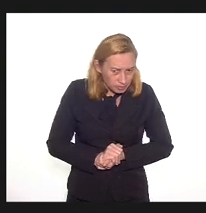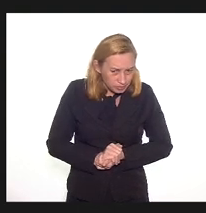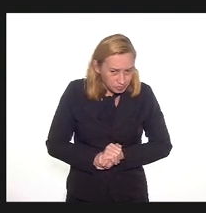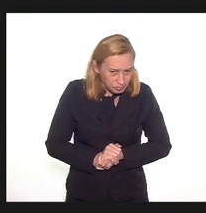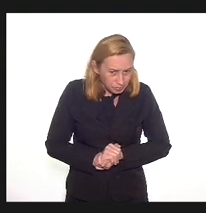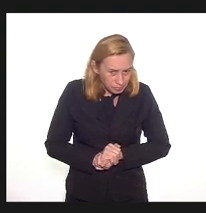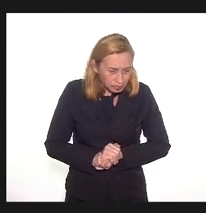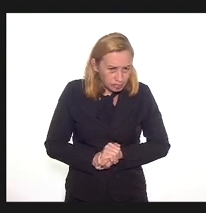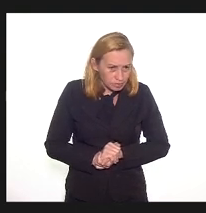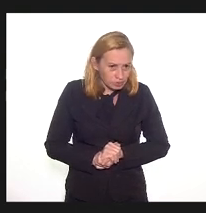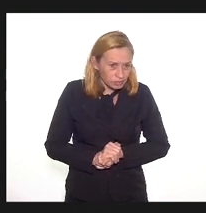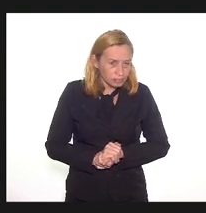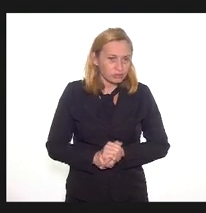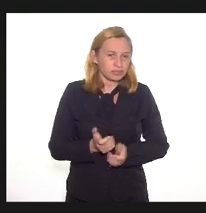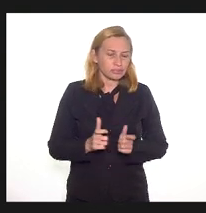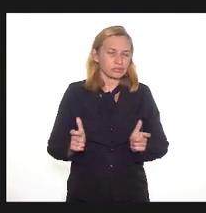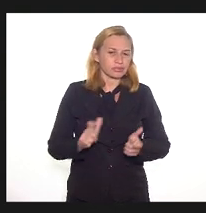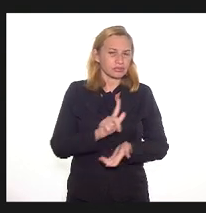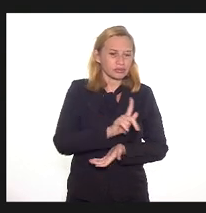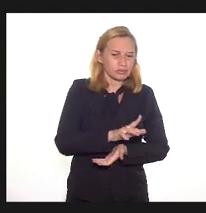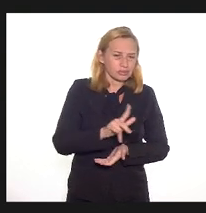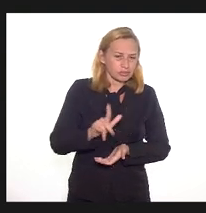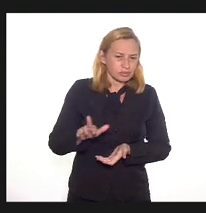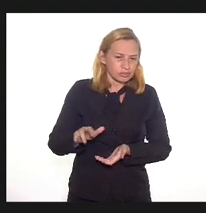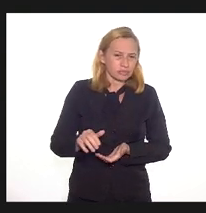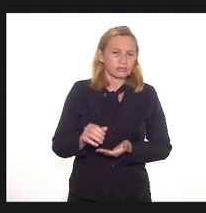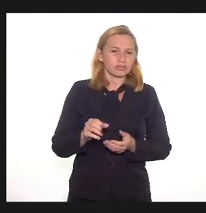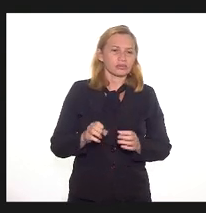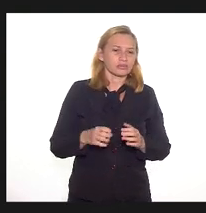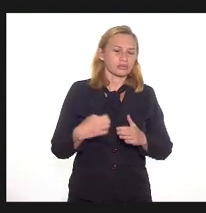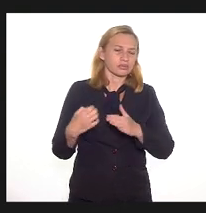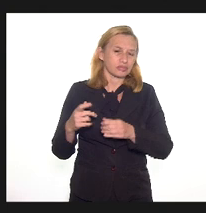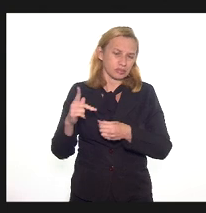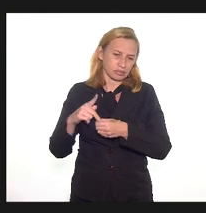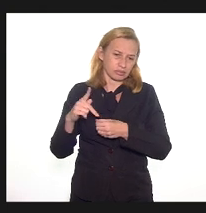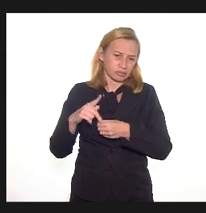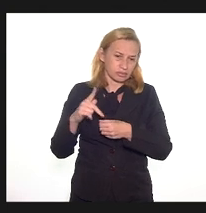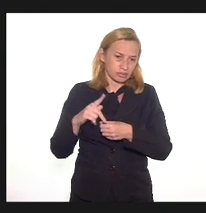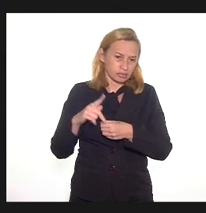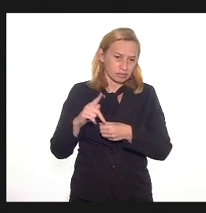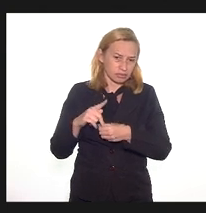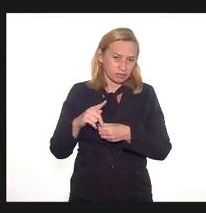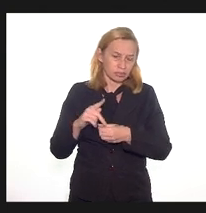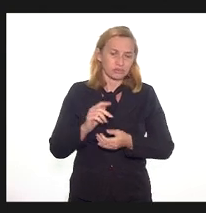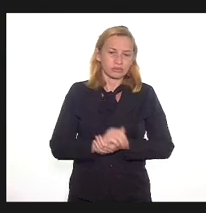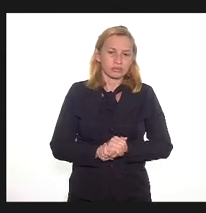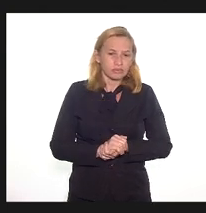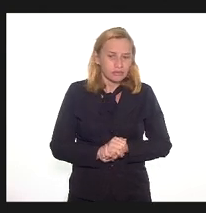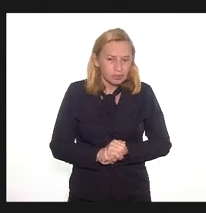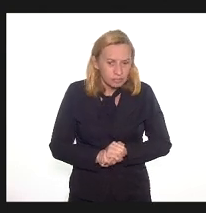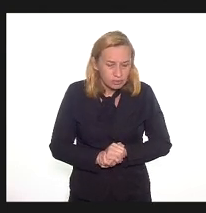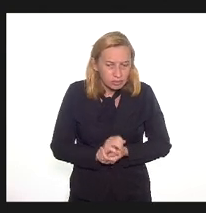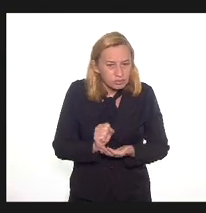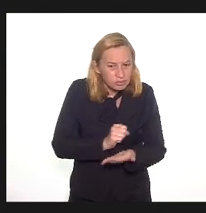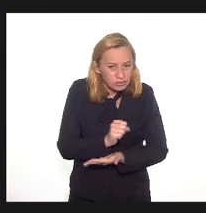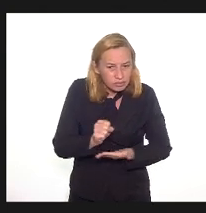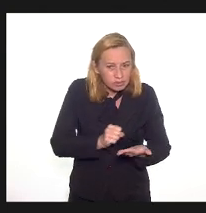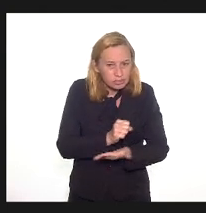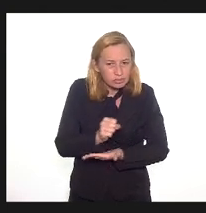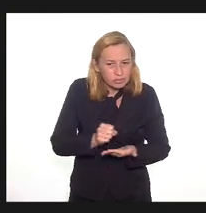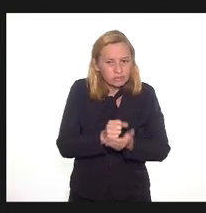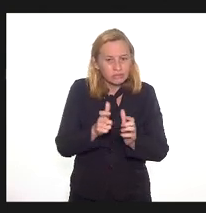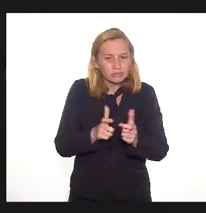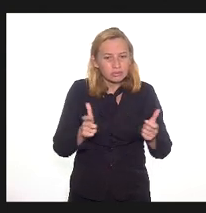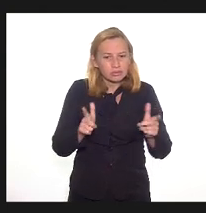em grandes diferenças, afretadas, são operadas pela Petrobras, e as afretadas são operadas por uma empresa terceira. Essa é basicamente uma